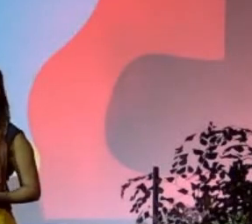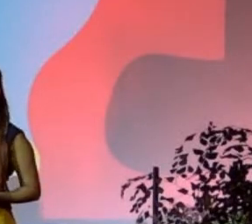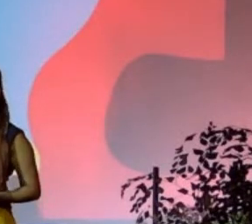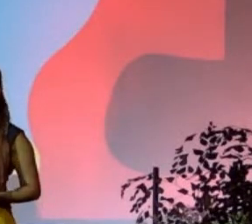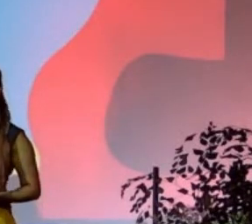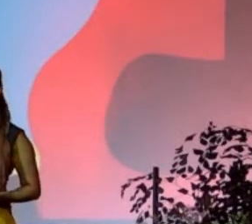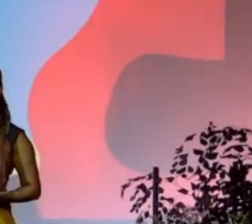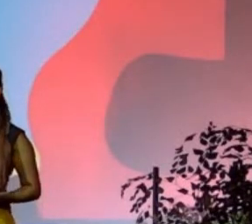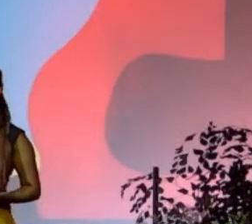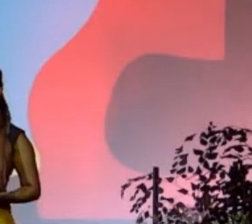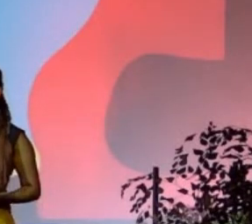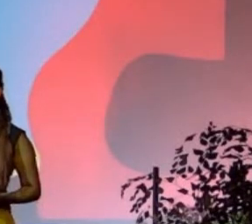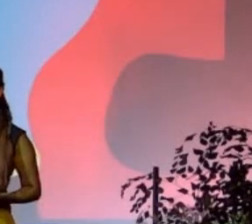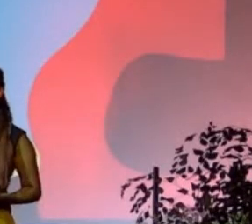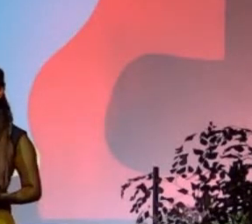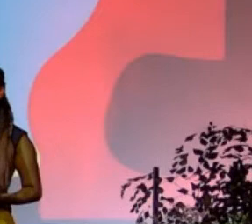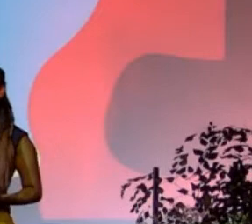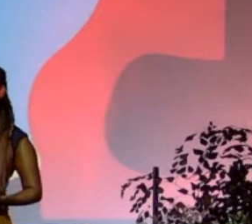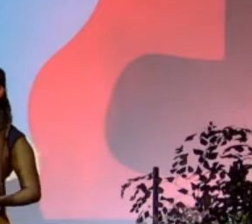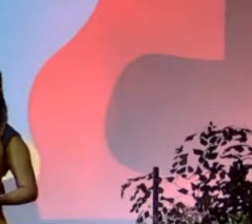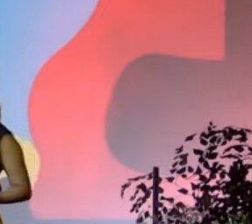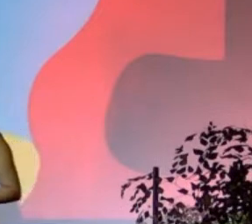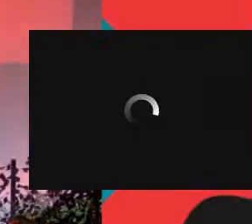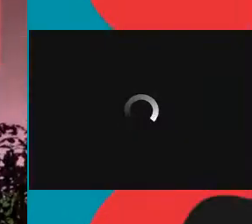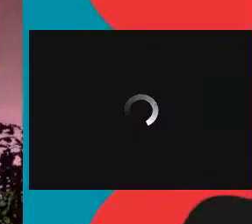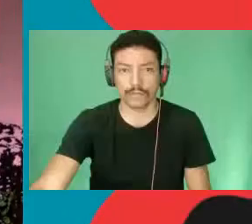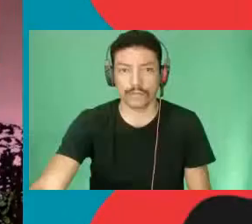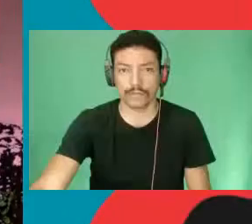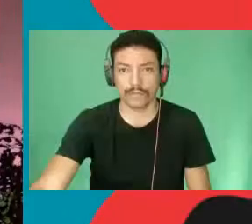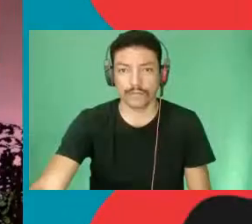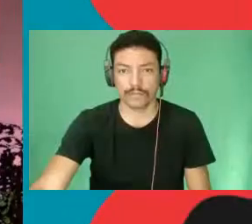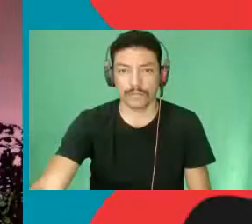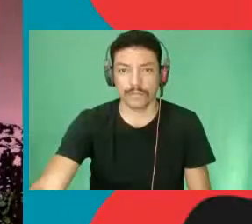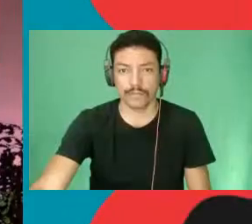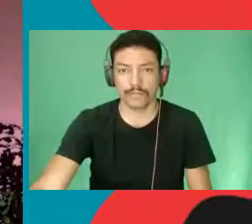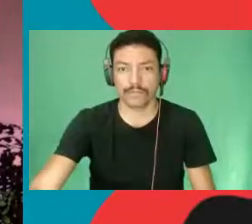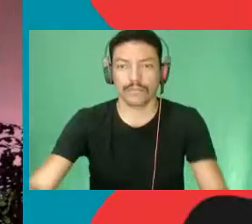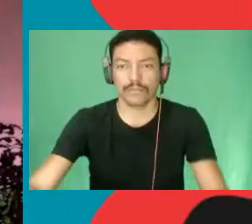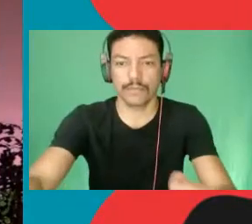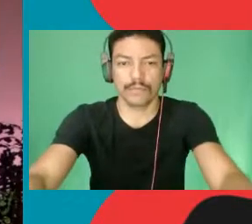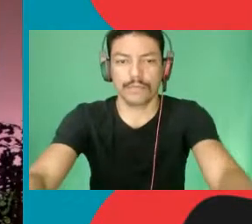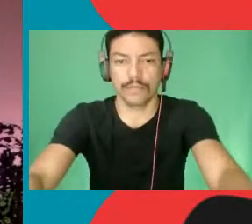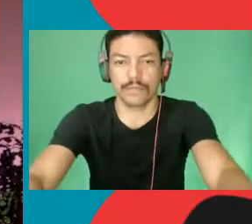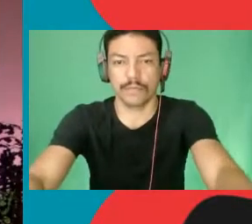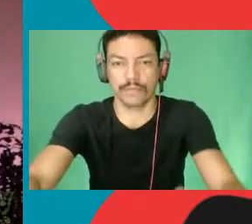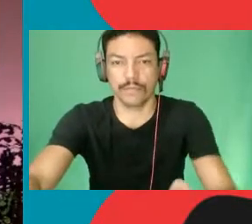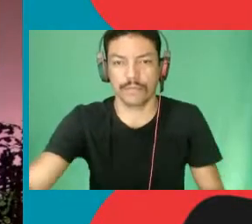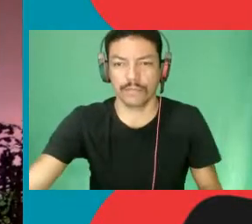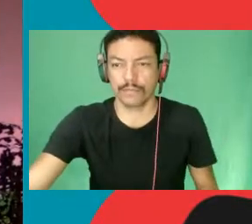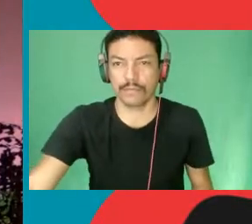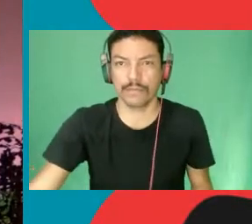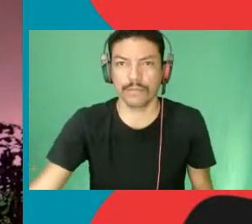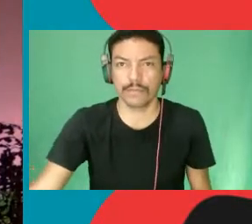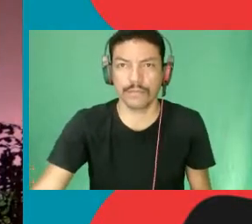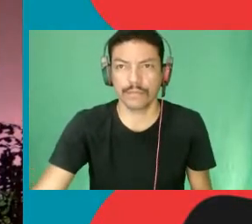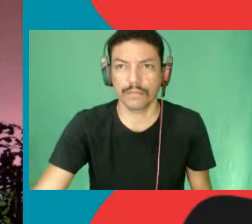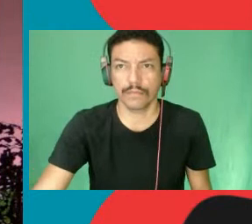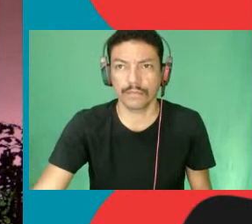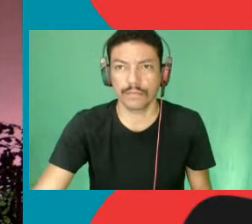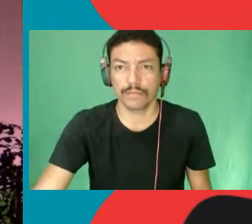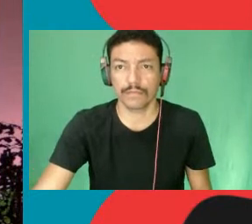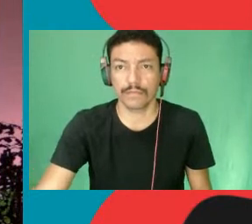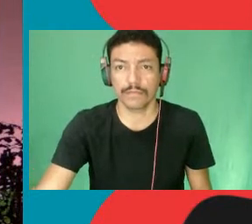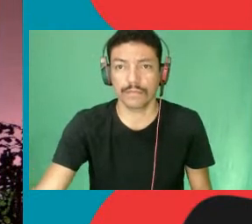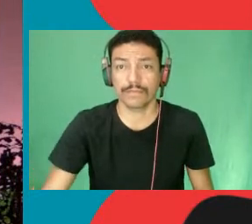Oi, a gente já está de volta e eu queria trazer uns comentários do chat do YouTube,